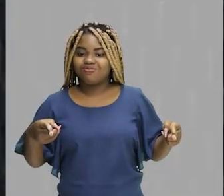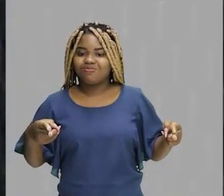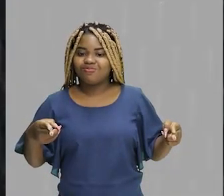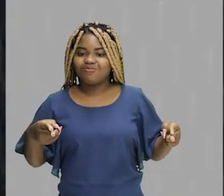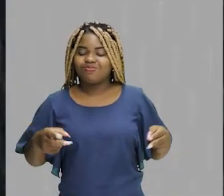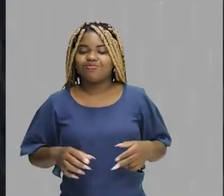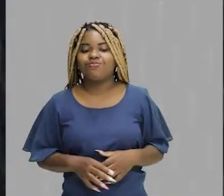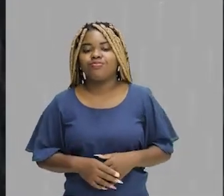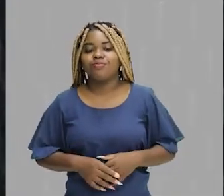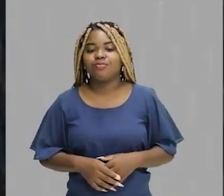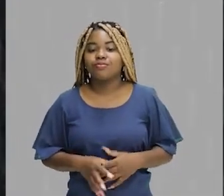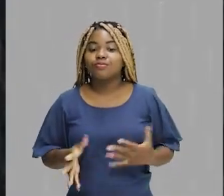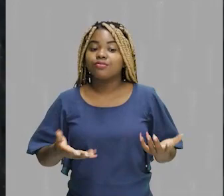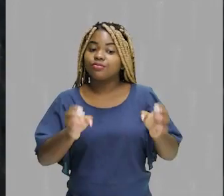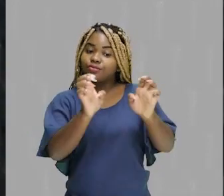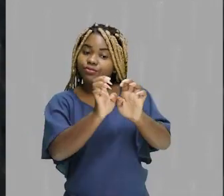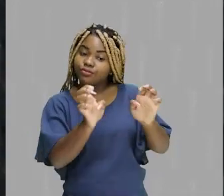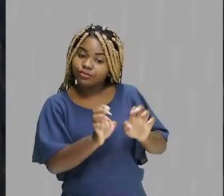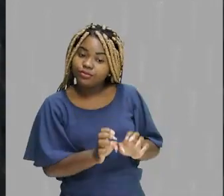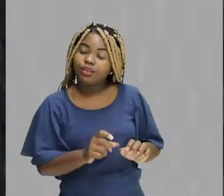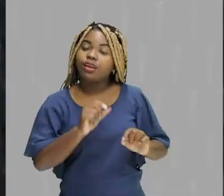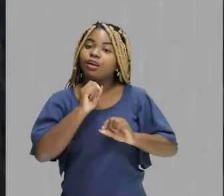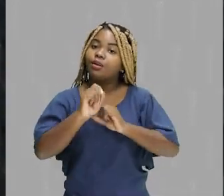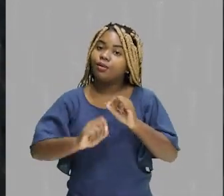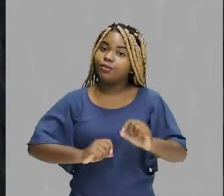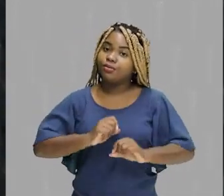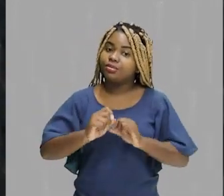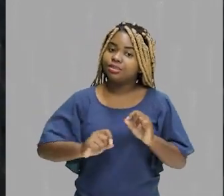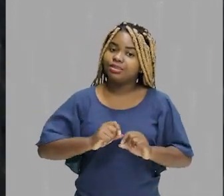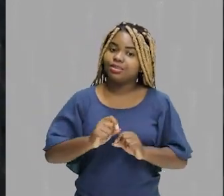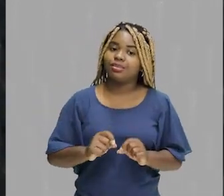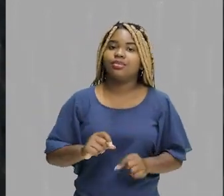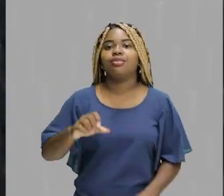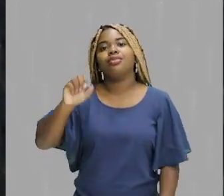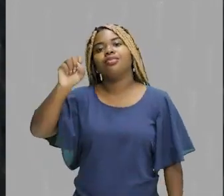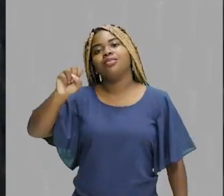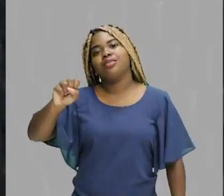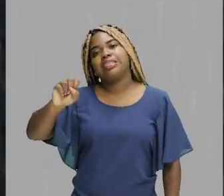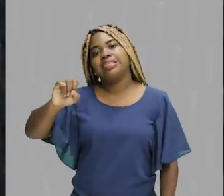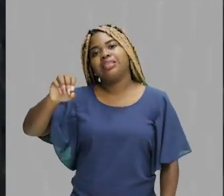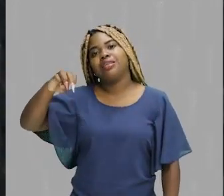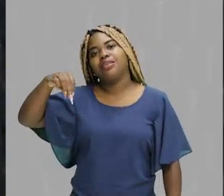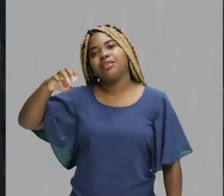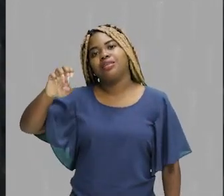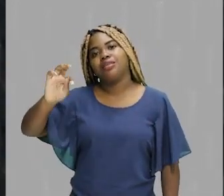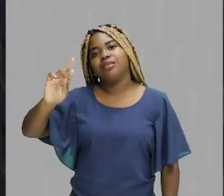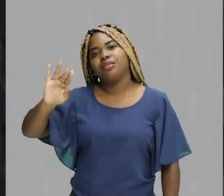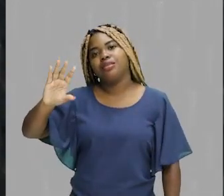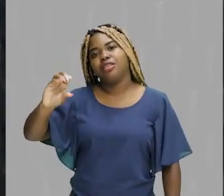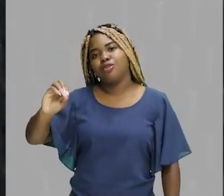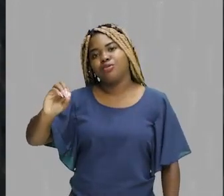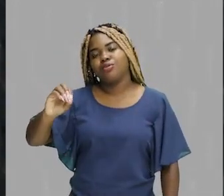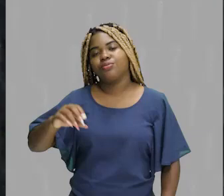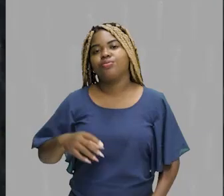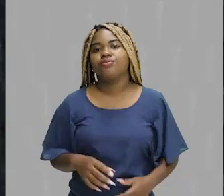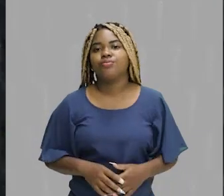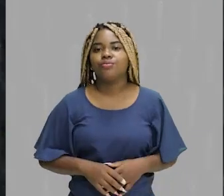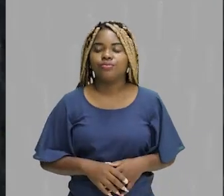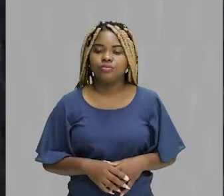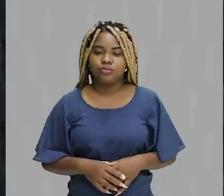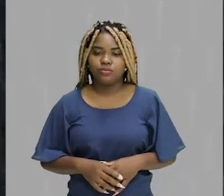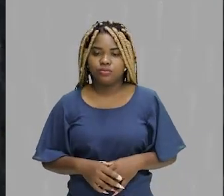dizer? Que essas estruturas, esses objetos, são objetos simétricos.